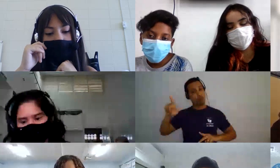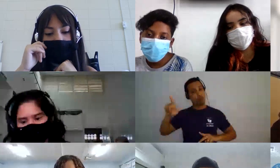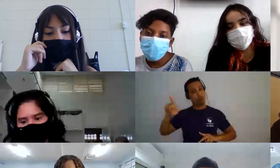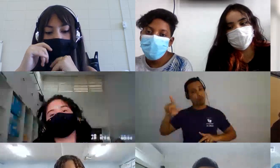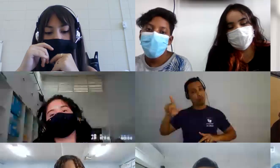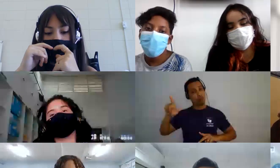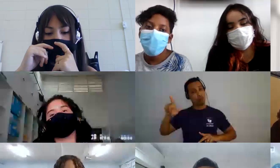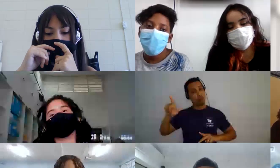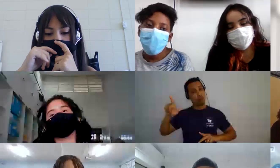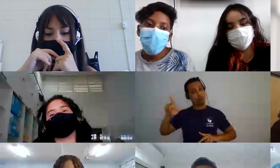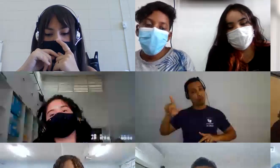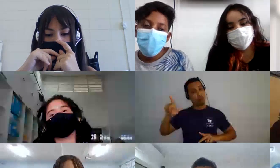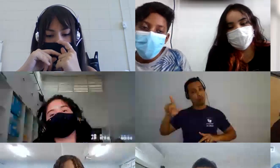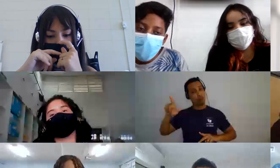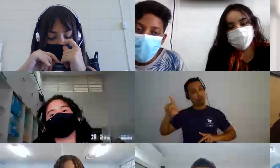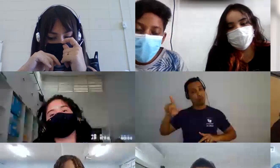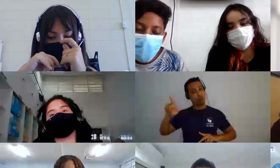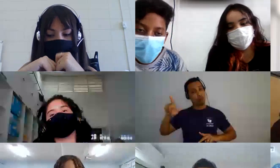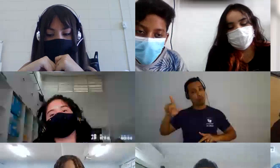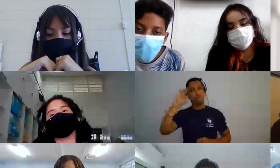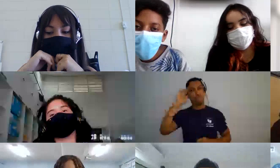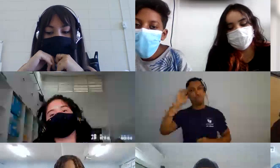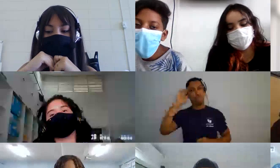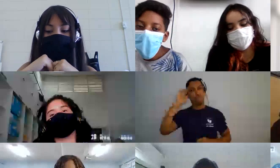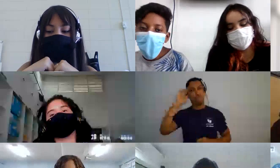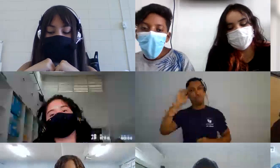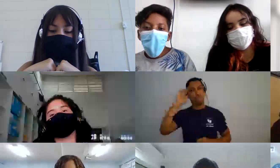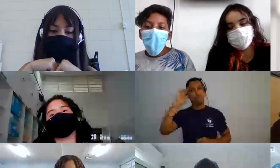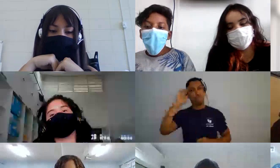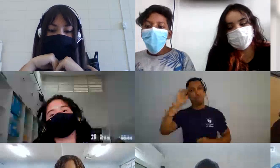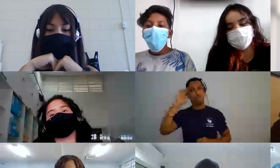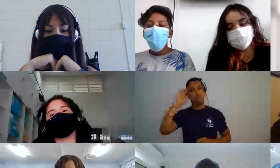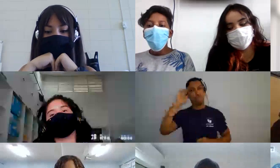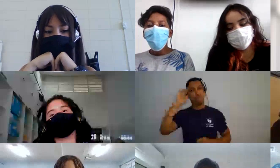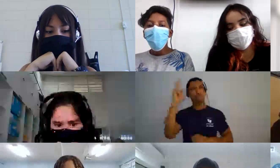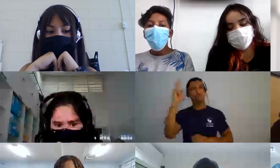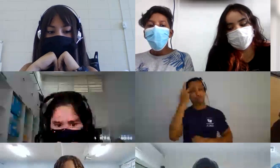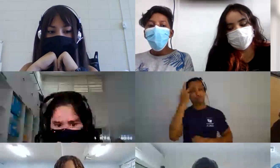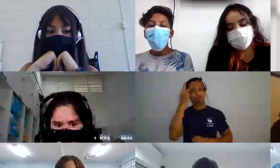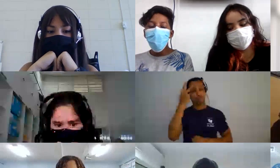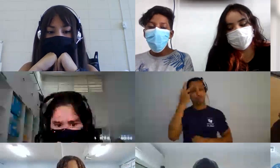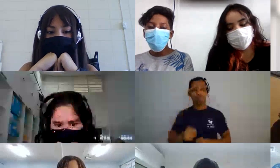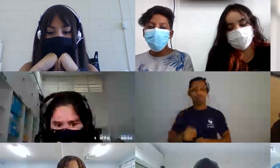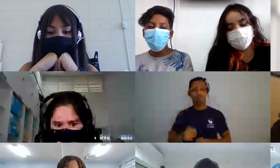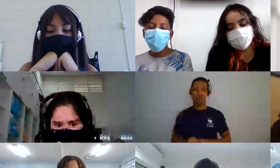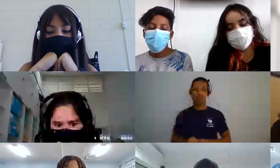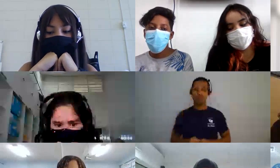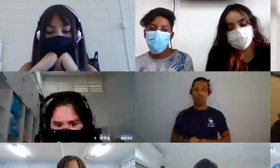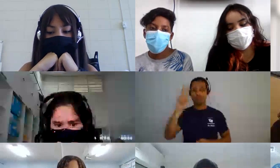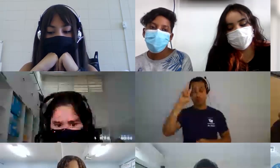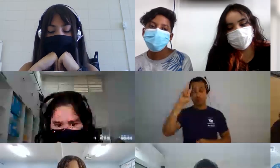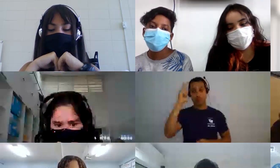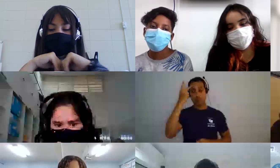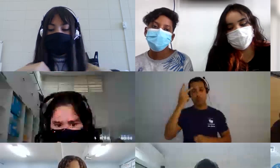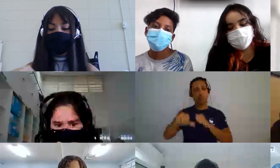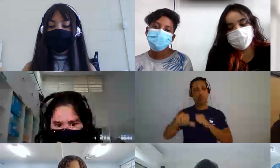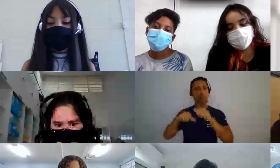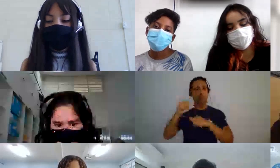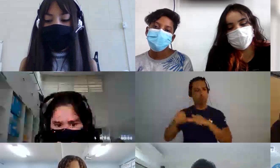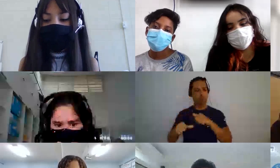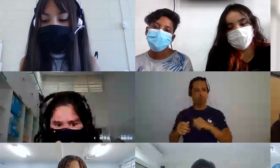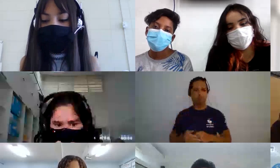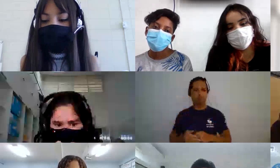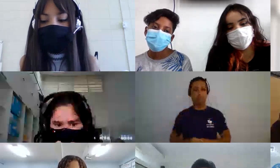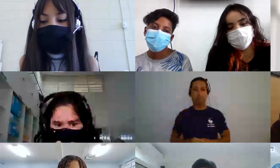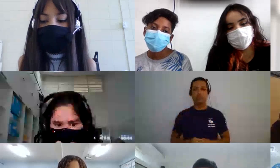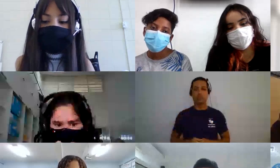seu jeito de pensar que deve estar mudando. Com certeza absoluta, o seu jeito de pensar está mudando. Você já não curte muito